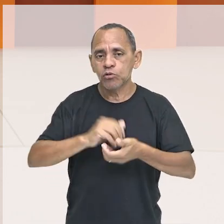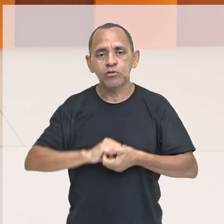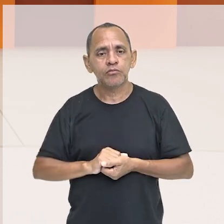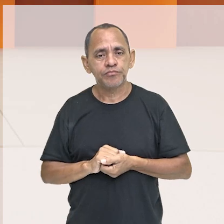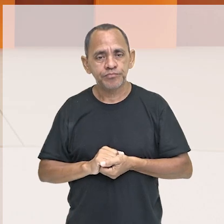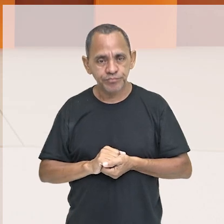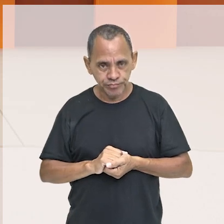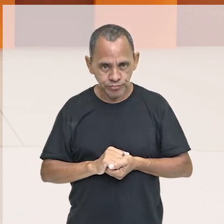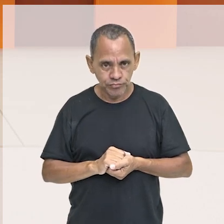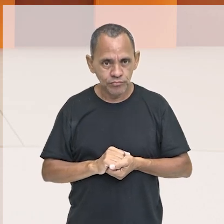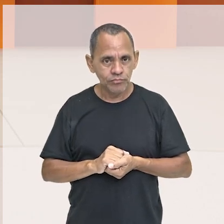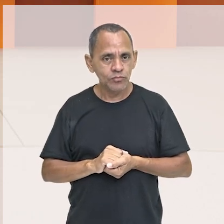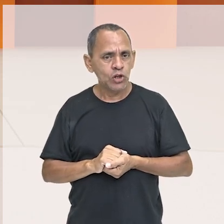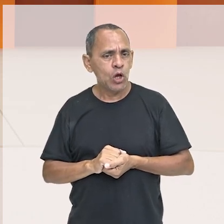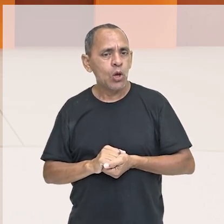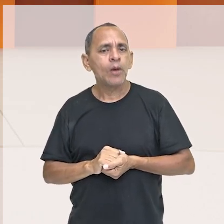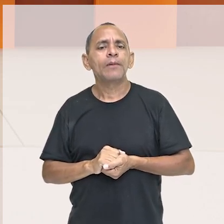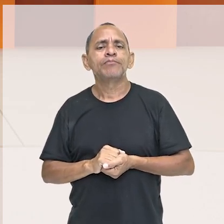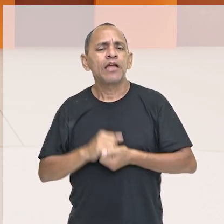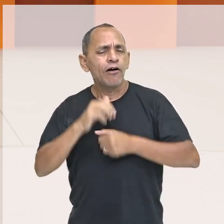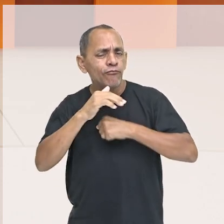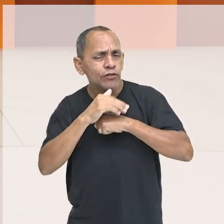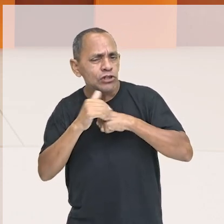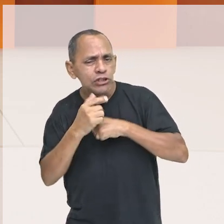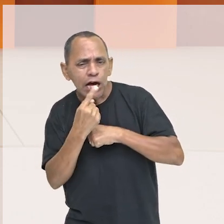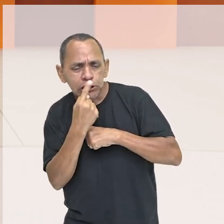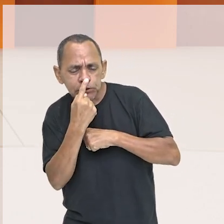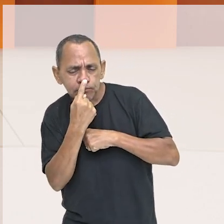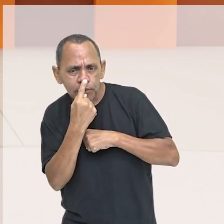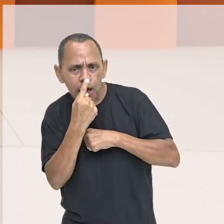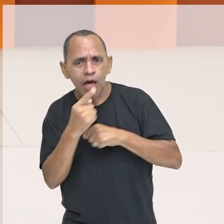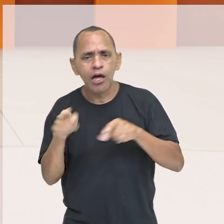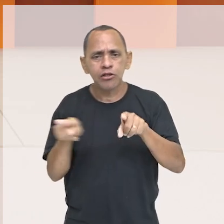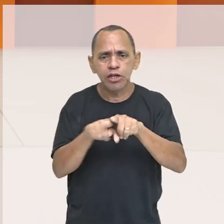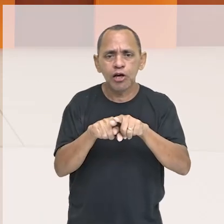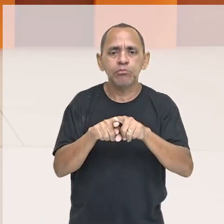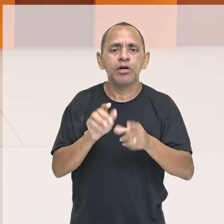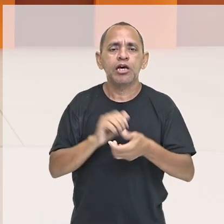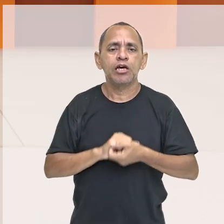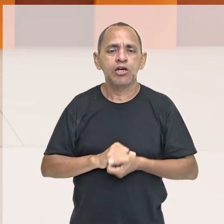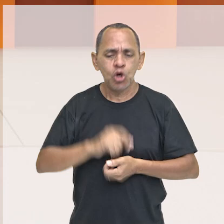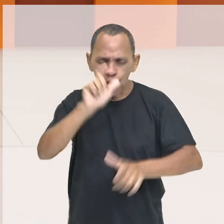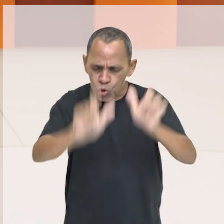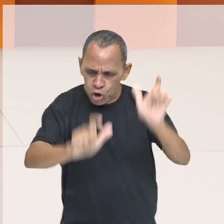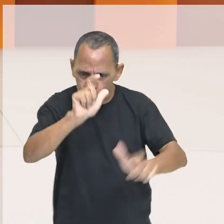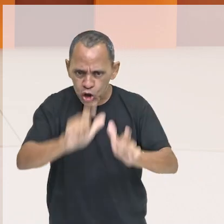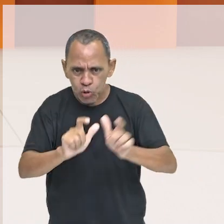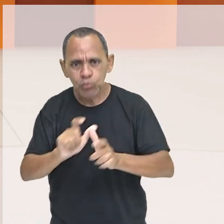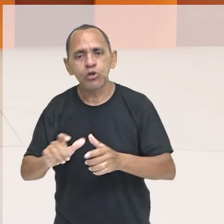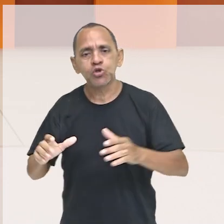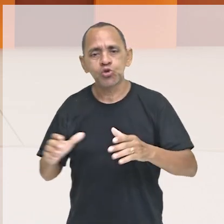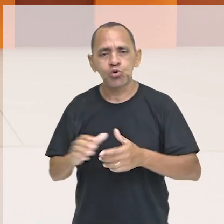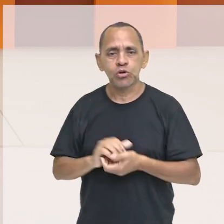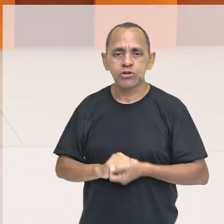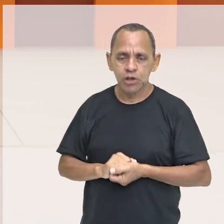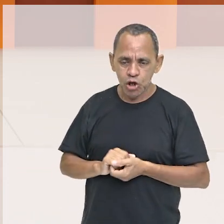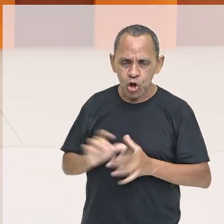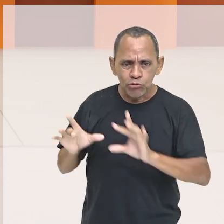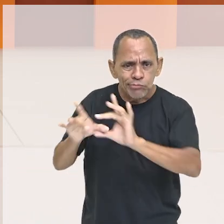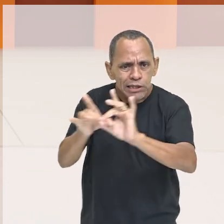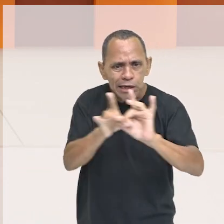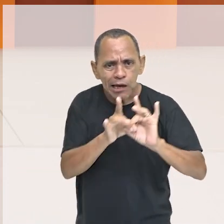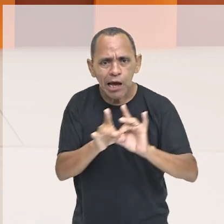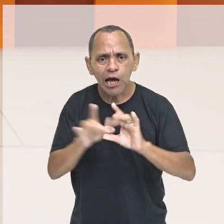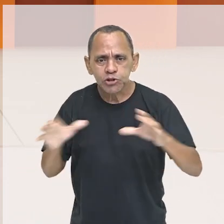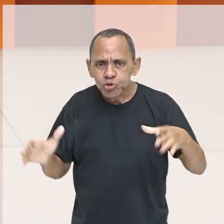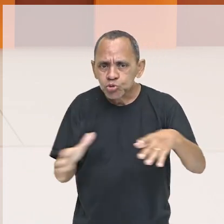forte proximidade entre os integrantes do grupo, não é isso? Então, estão ali mais próximos. É nessa etapa